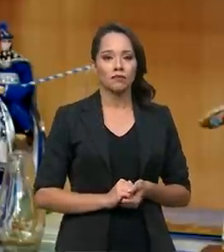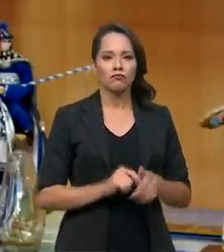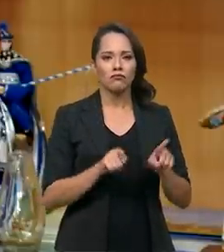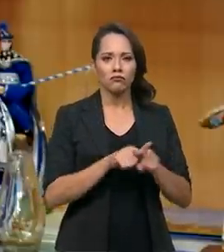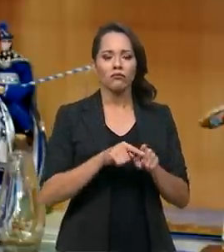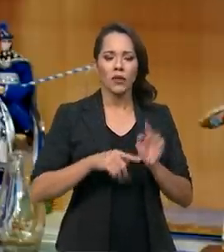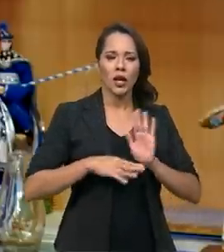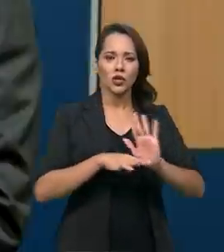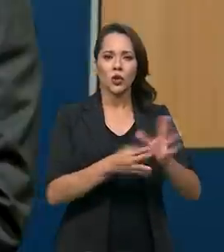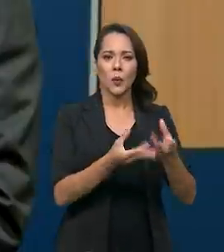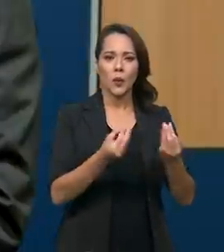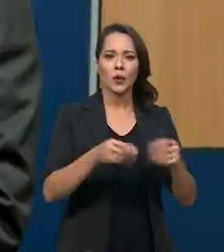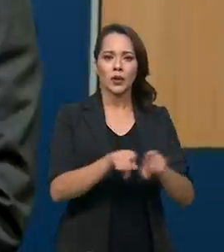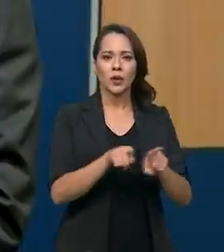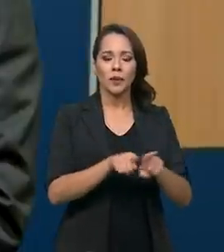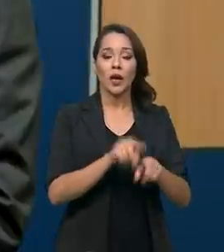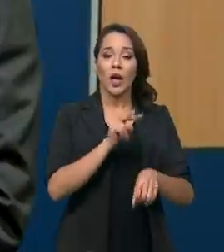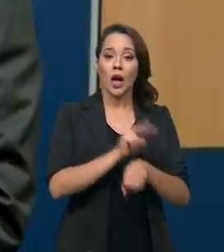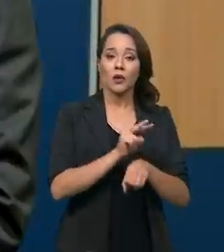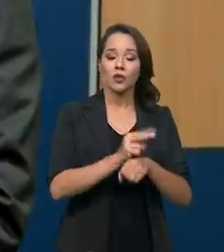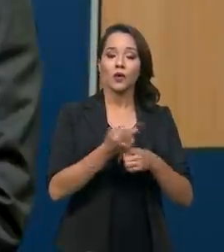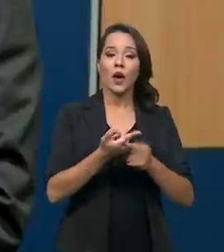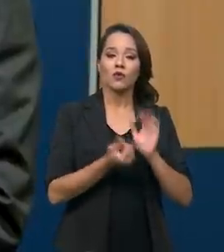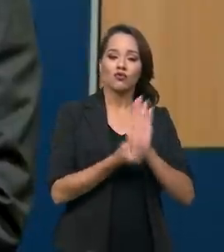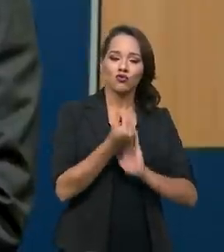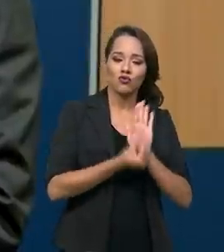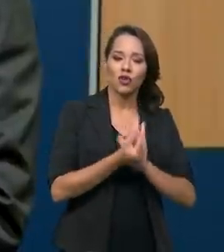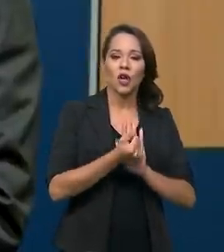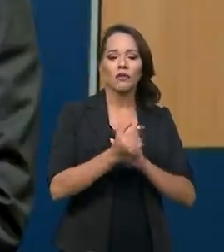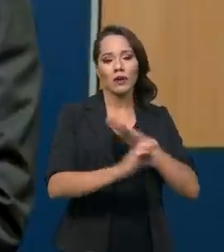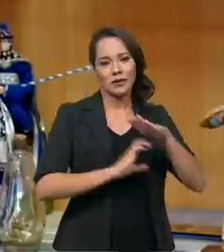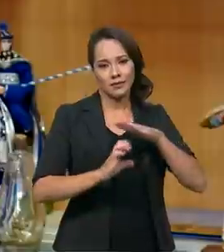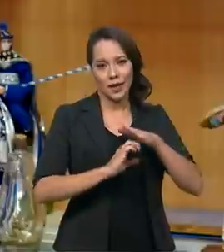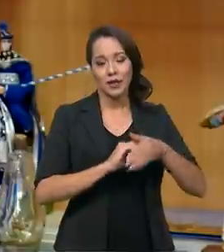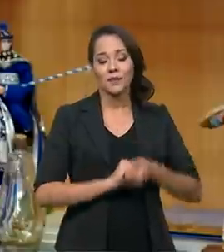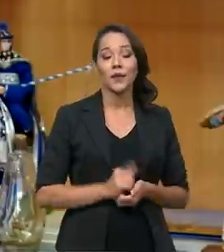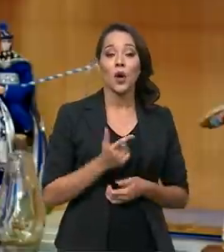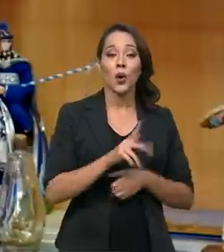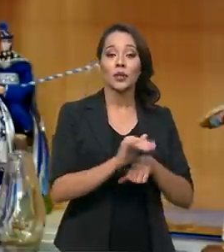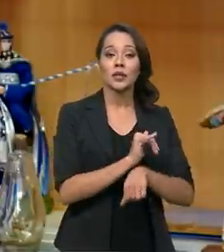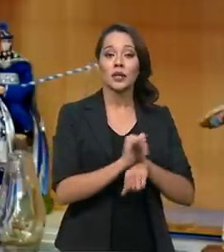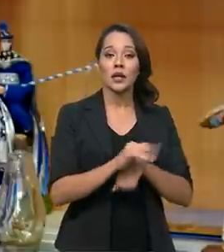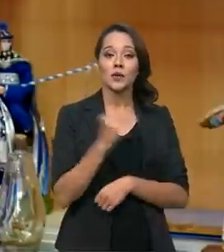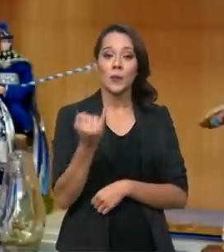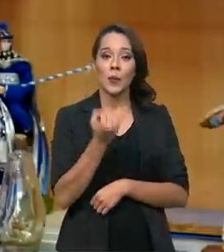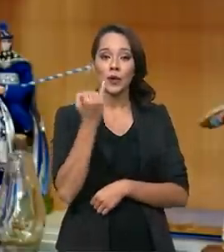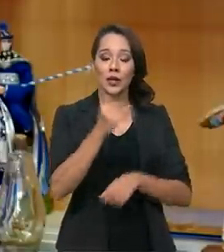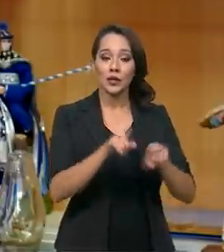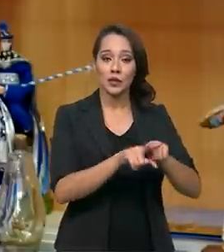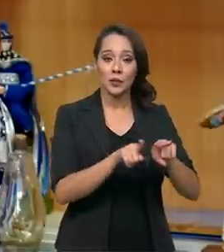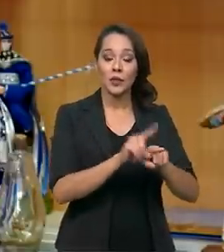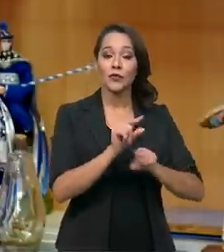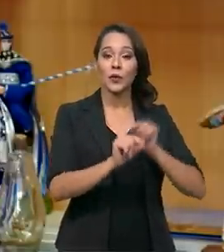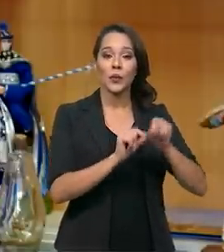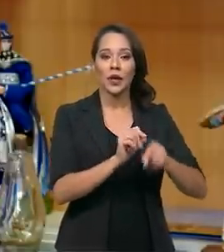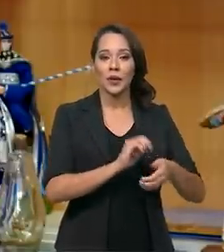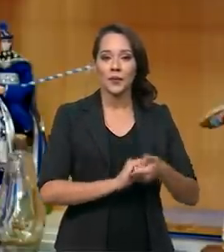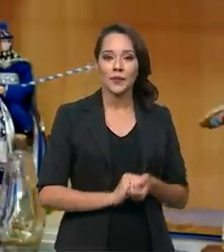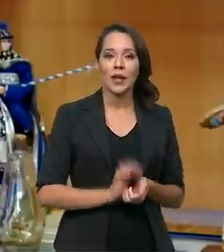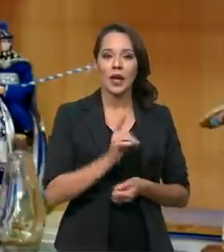e que ajudou muito também a manter o fluxo de caixa das empresas o outra medida muito muito importante